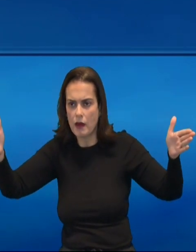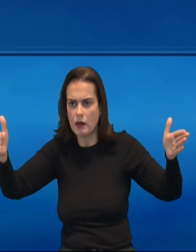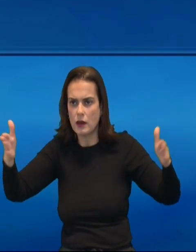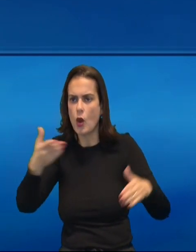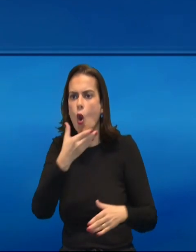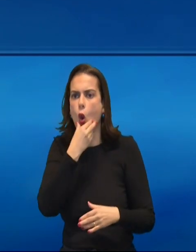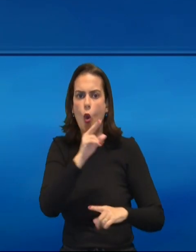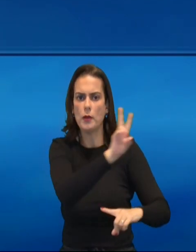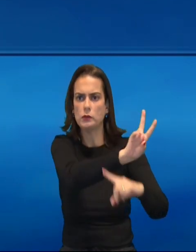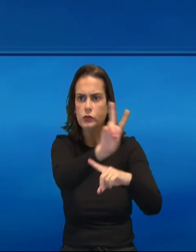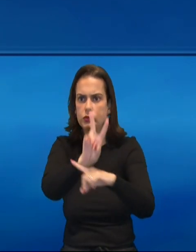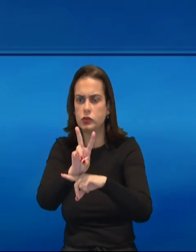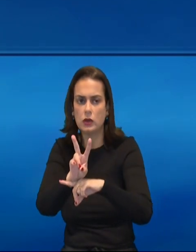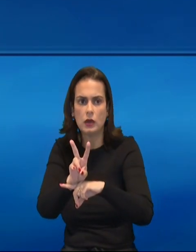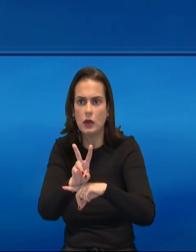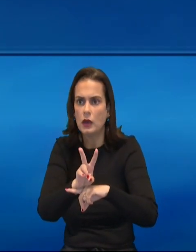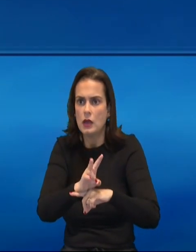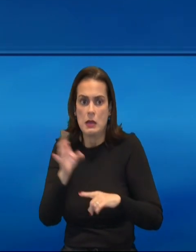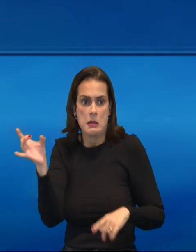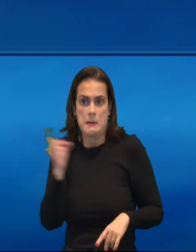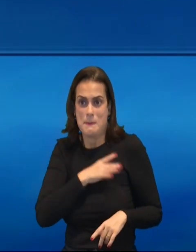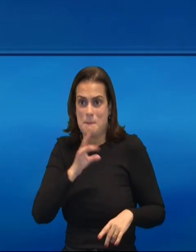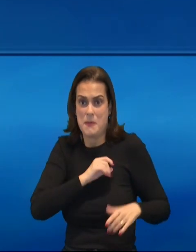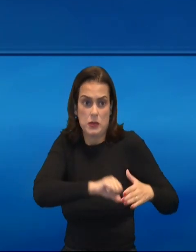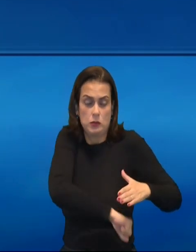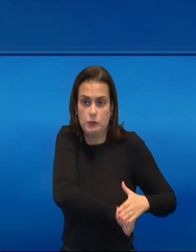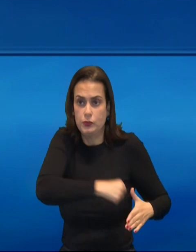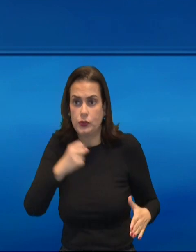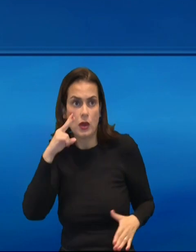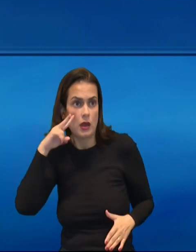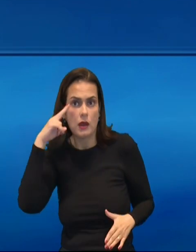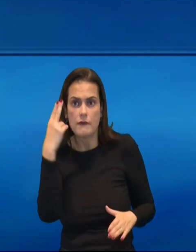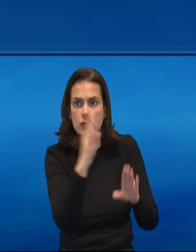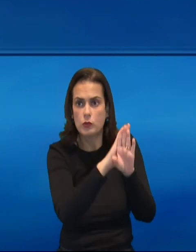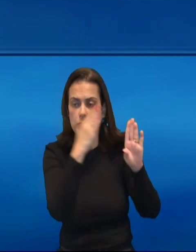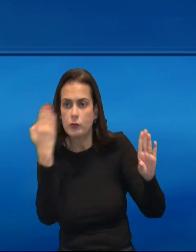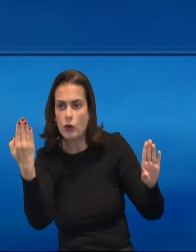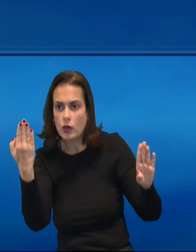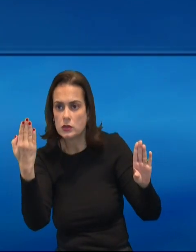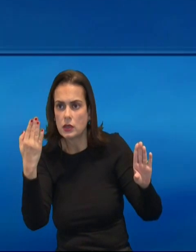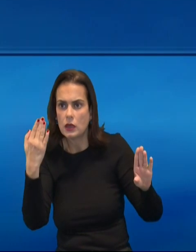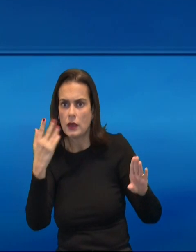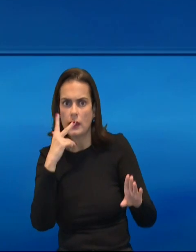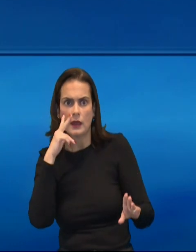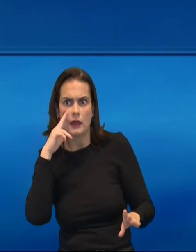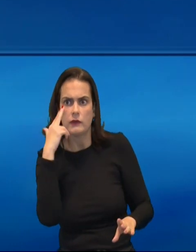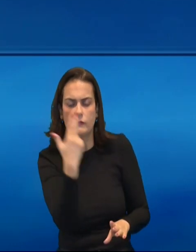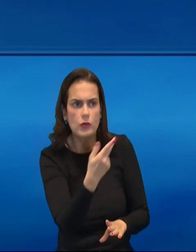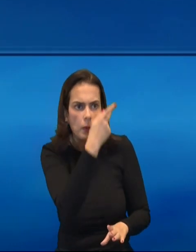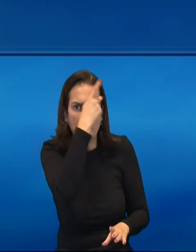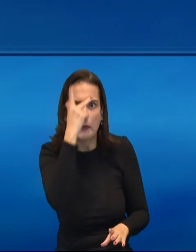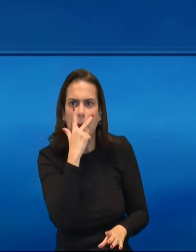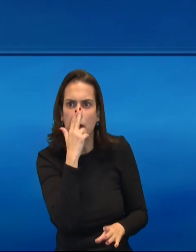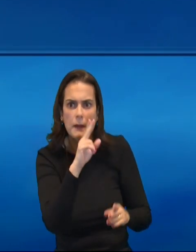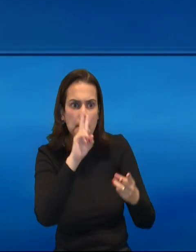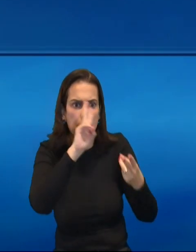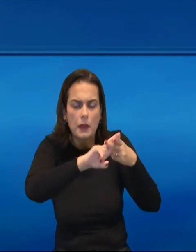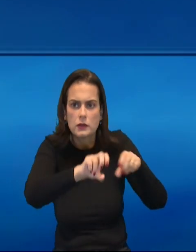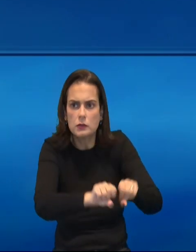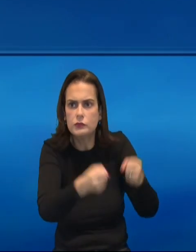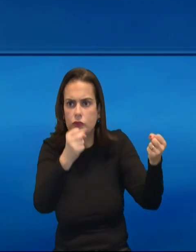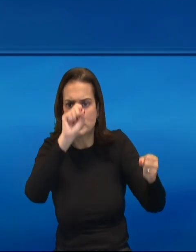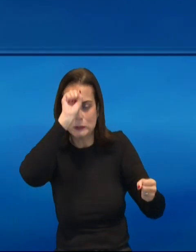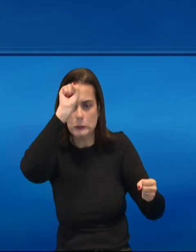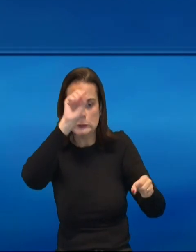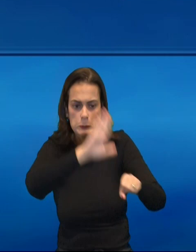carcereiro despertou do sono e, vendo abertas as portas do cárcere, puxando da espada, ia suicidar-se, supondo